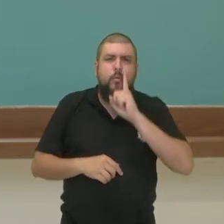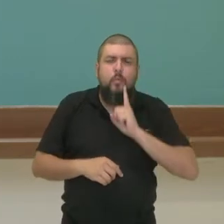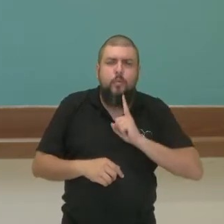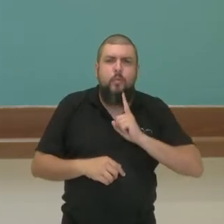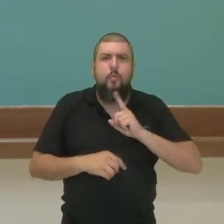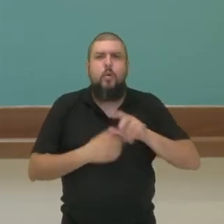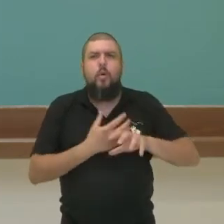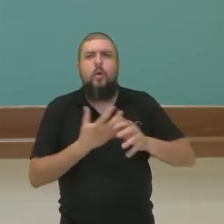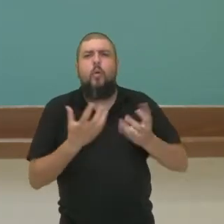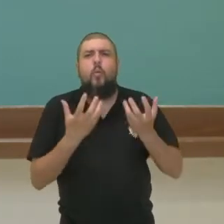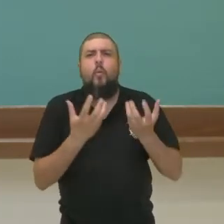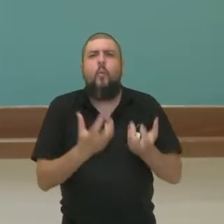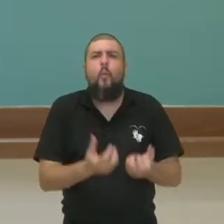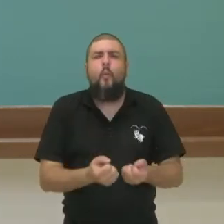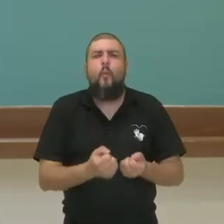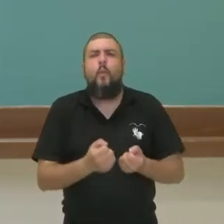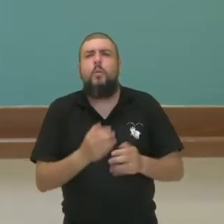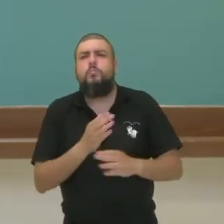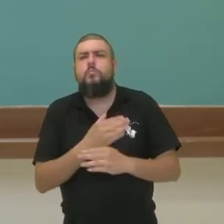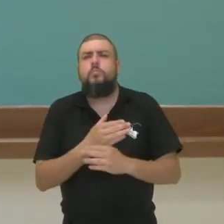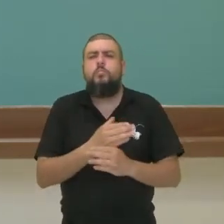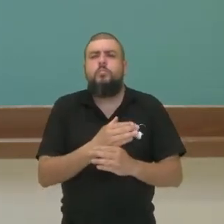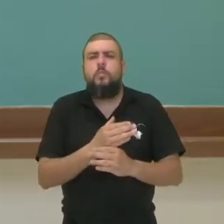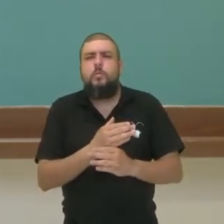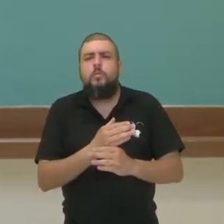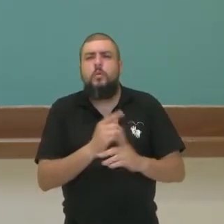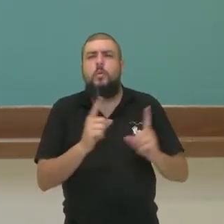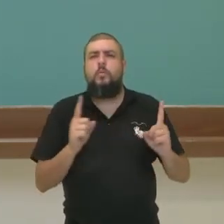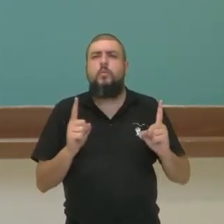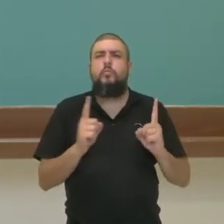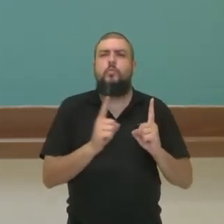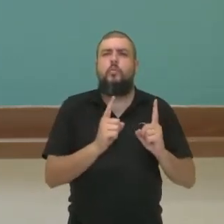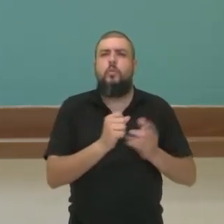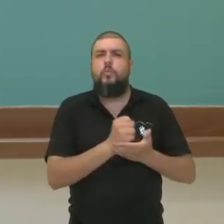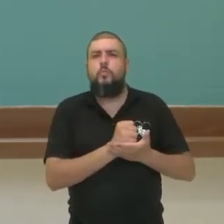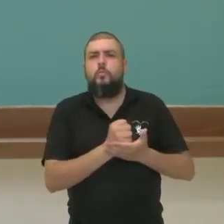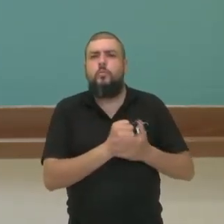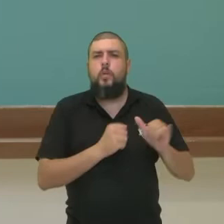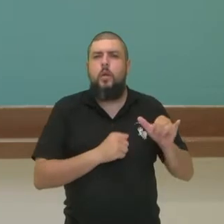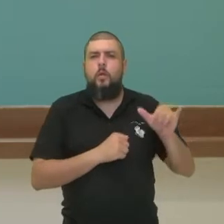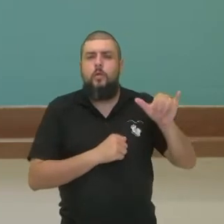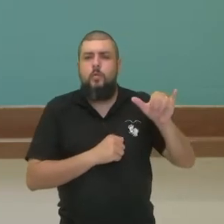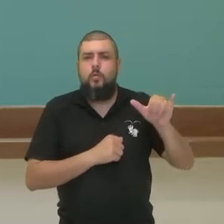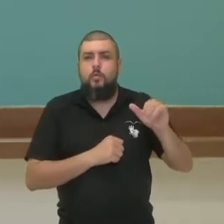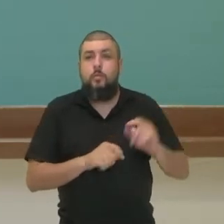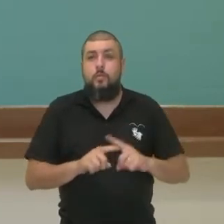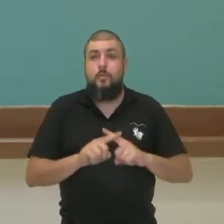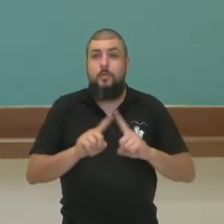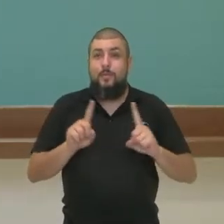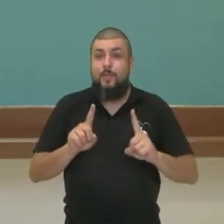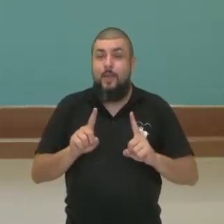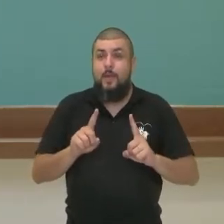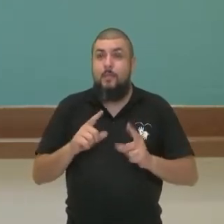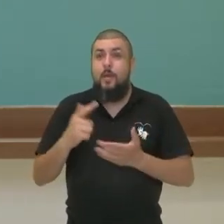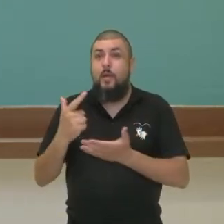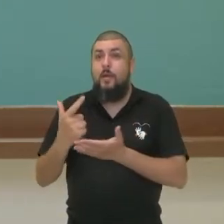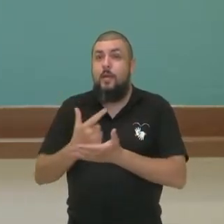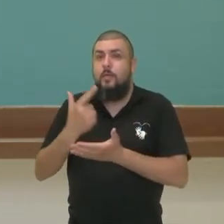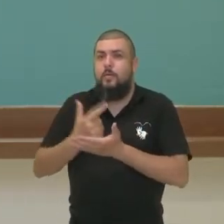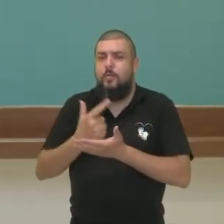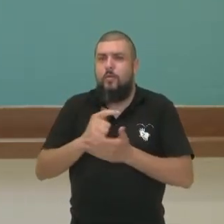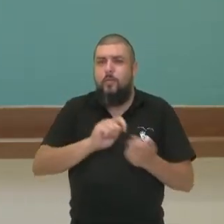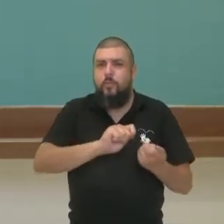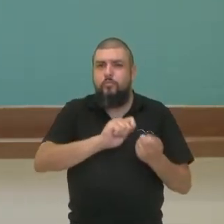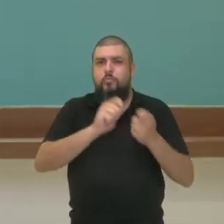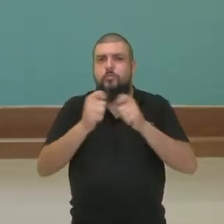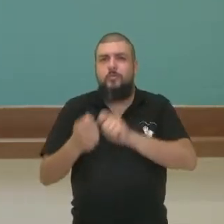que veio do espaço e conversa com um piloto. Bora lá então aqui ver o Pequeno Príncipe Preto. A gente